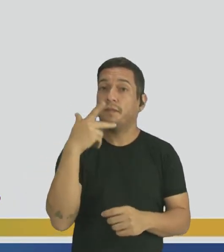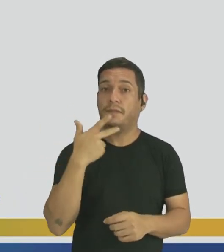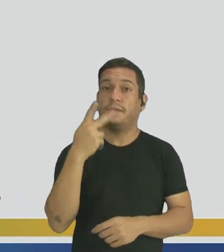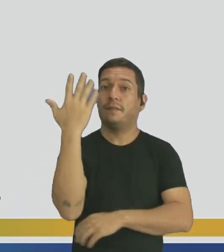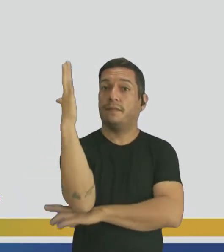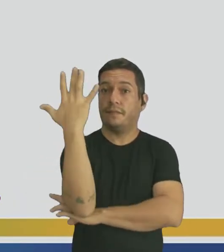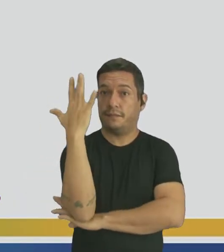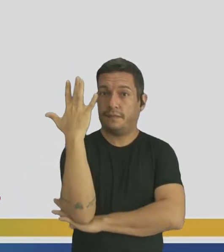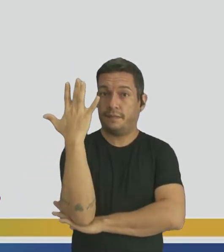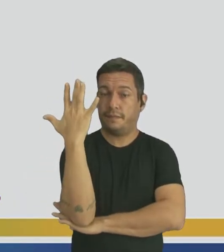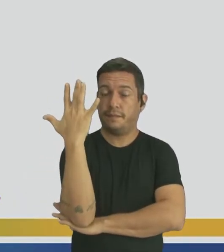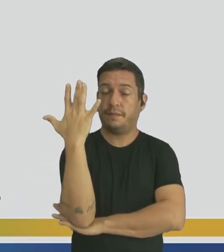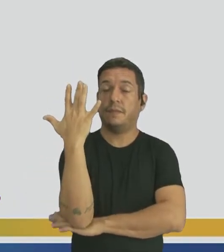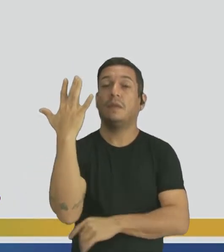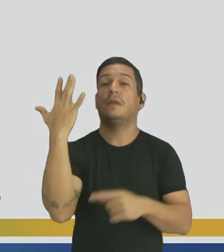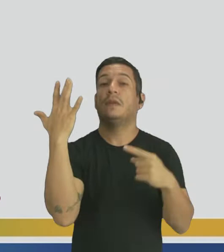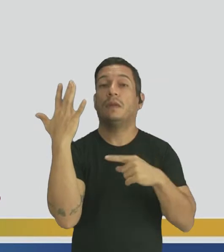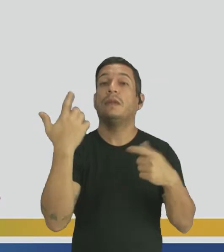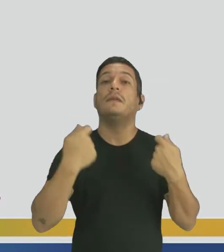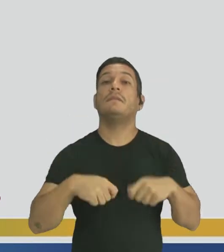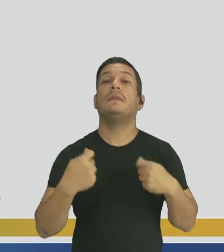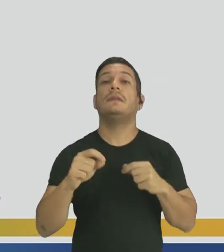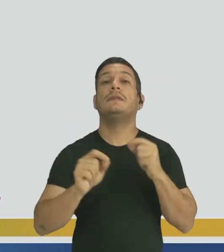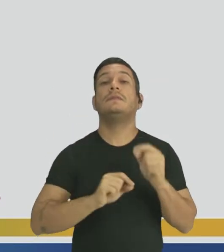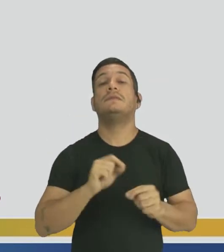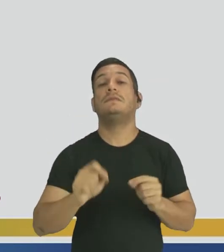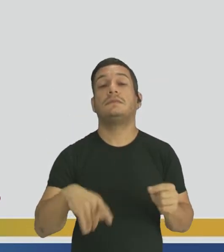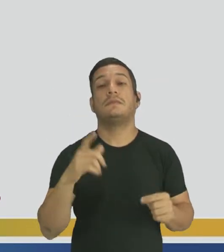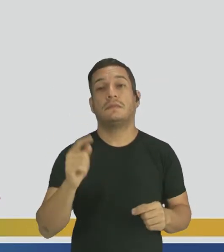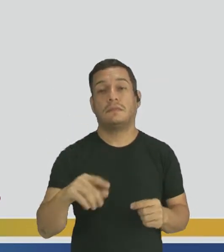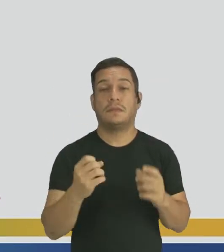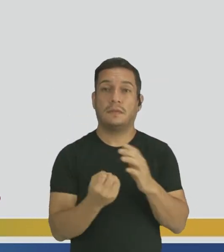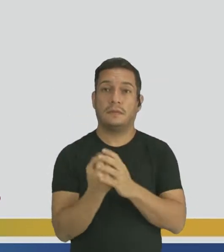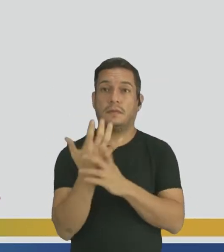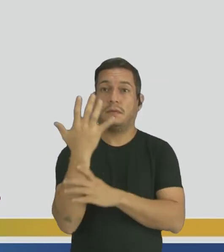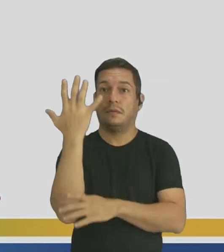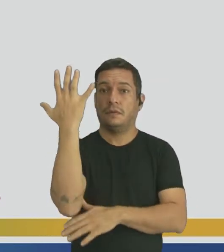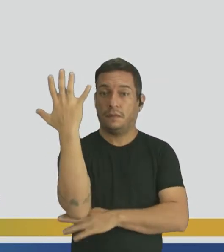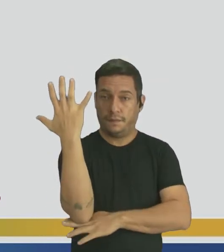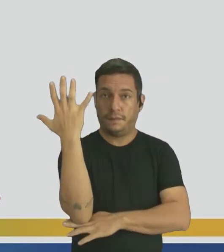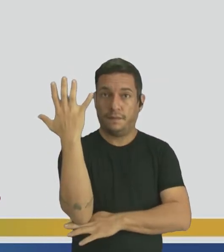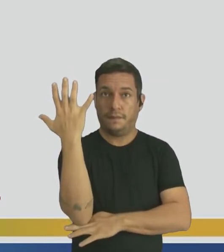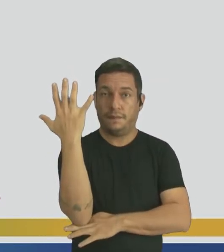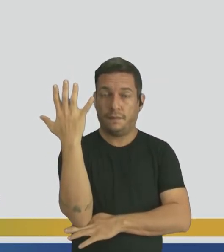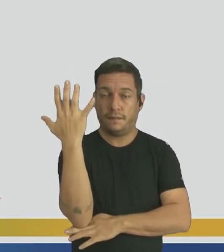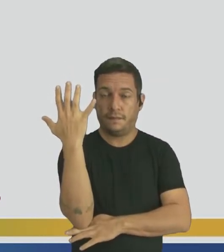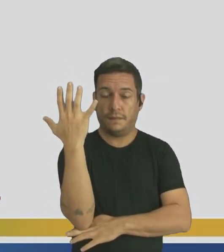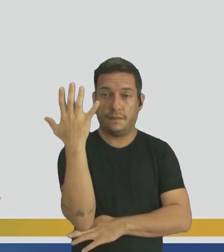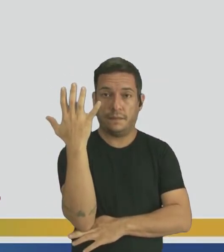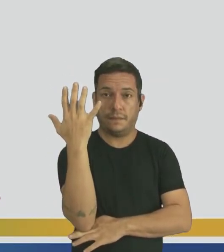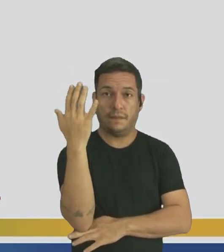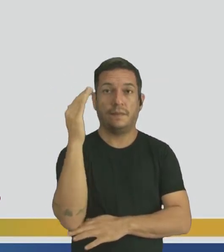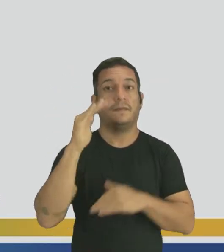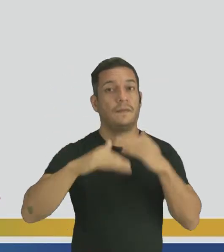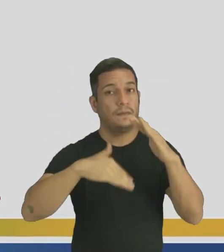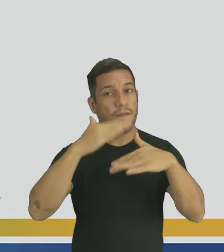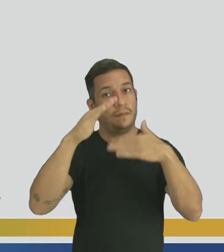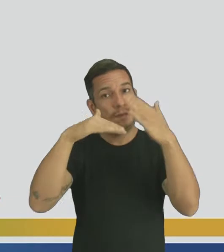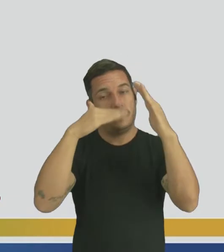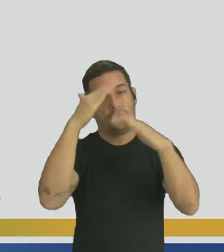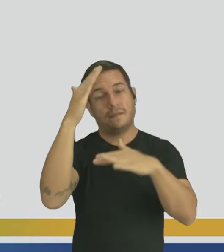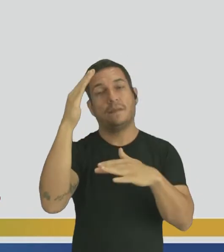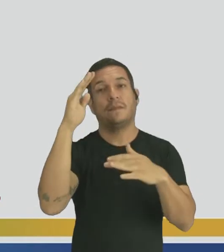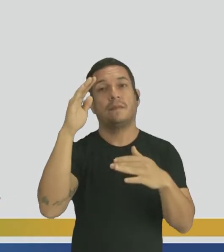que uma planta precisa para ela germinar, para ela nascer, crescer,